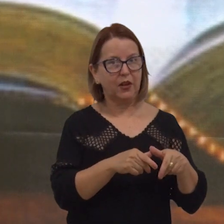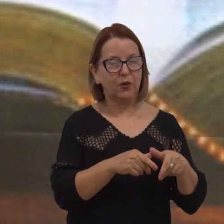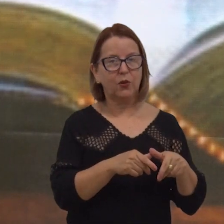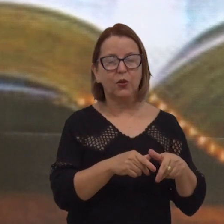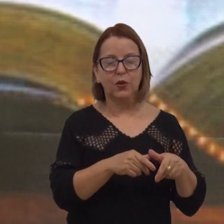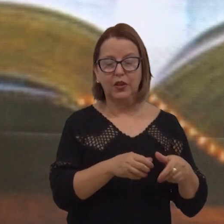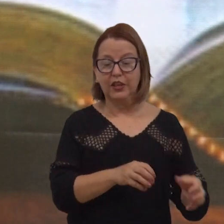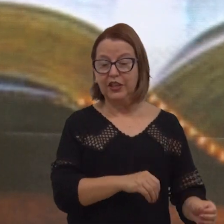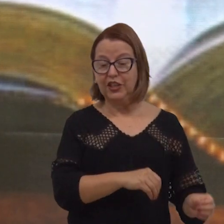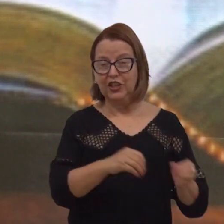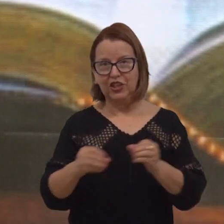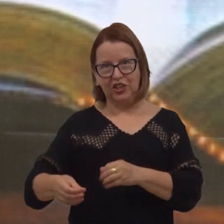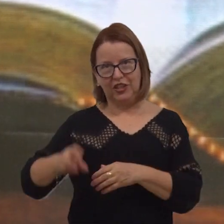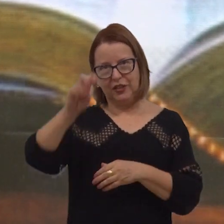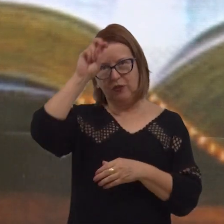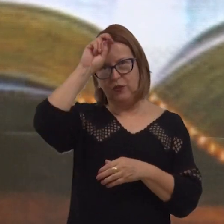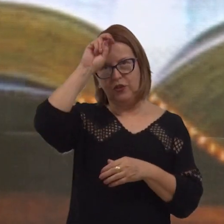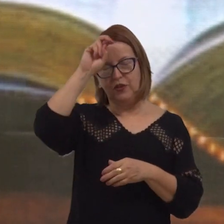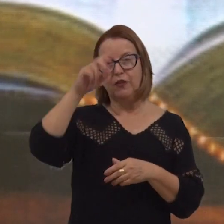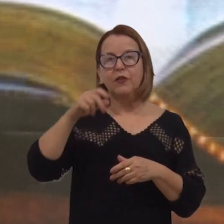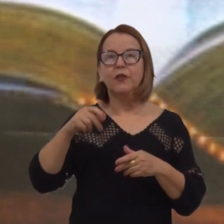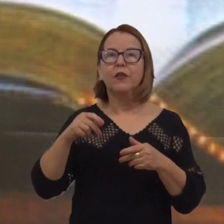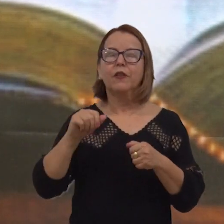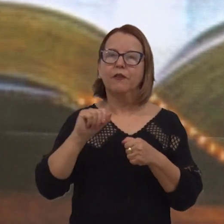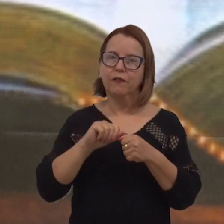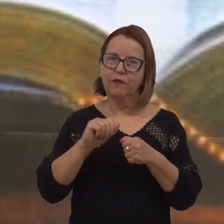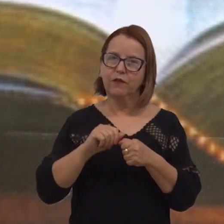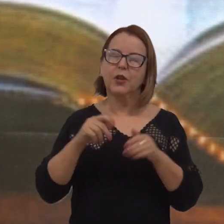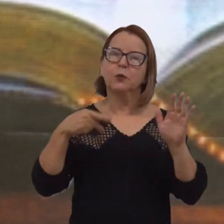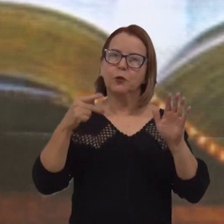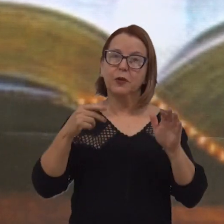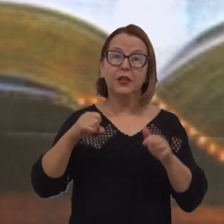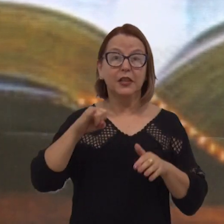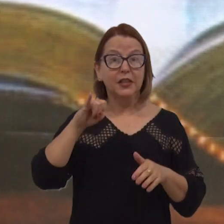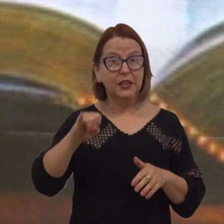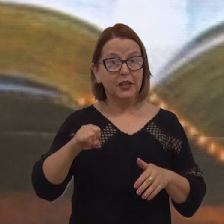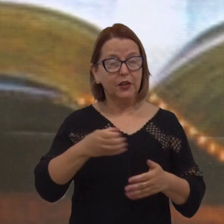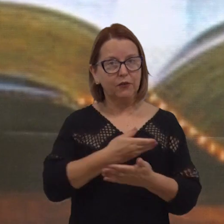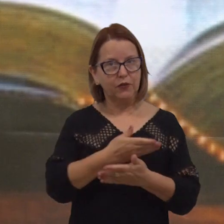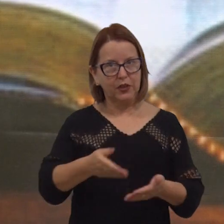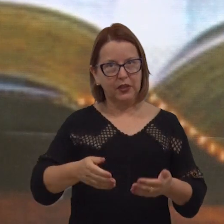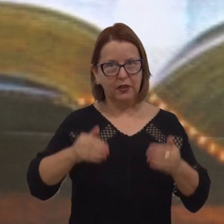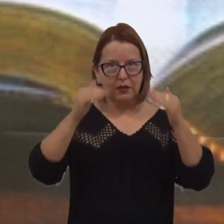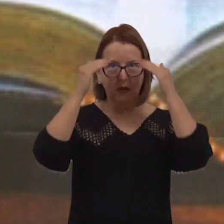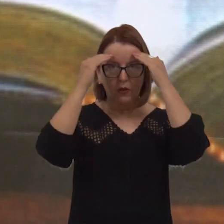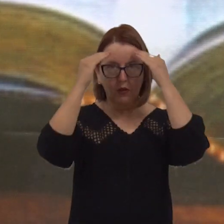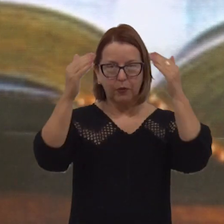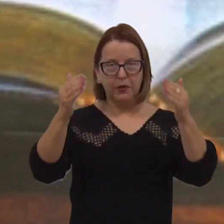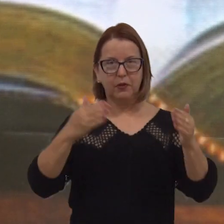para eles, dizendo, se vocês guardarem os meus estatutos, se vocês